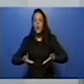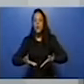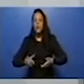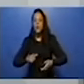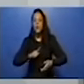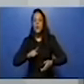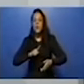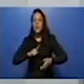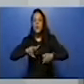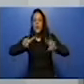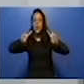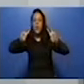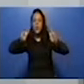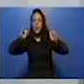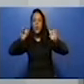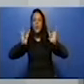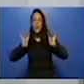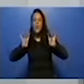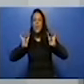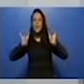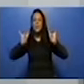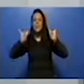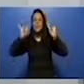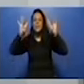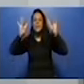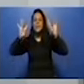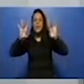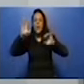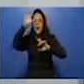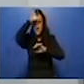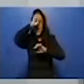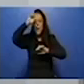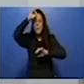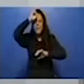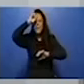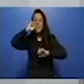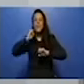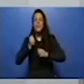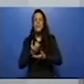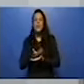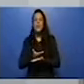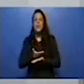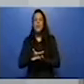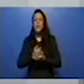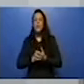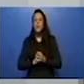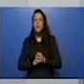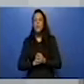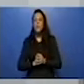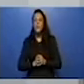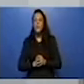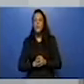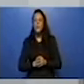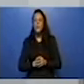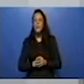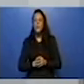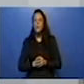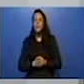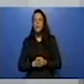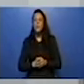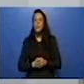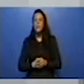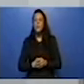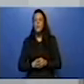assunto bastante especial a ser discutido em nossa aula. We are going to discuss about